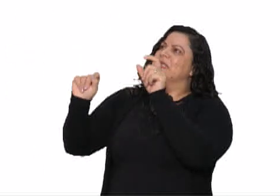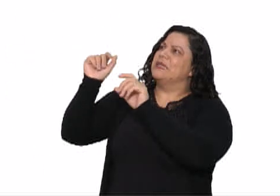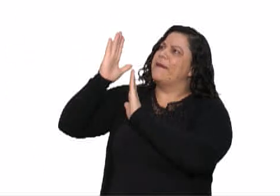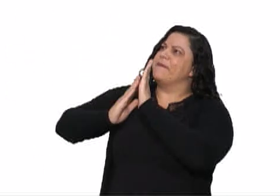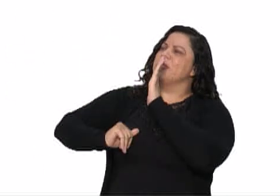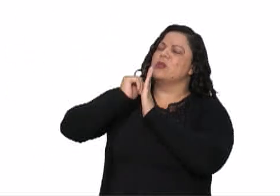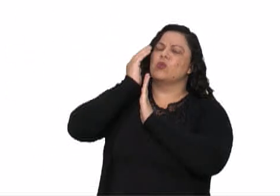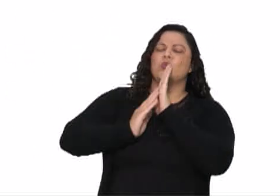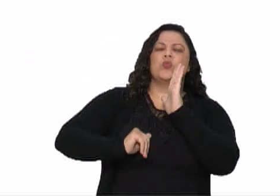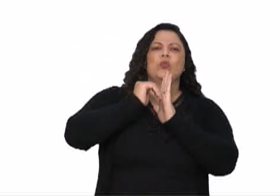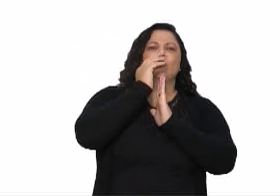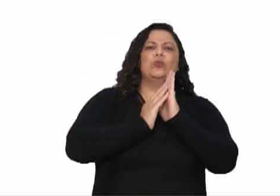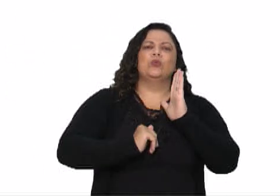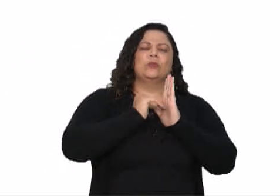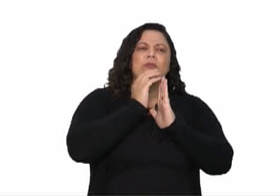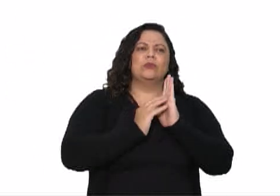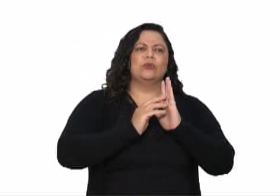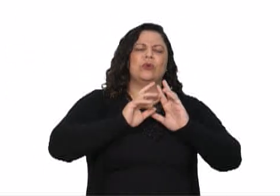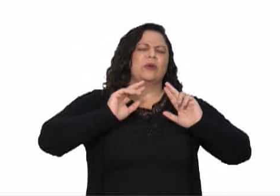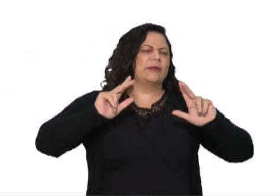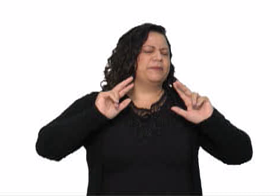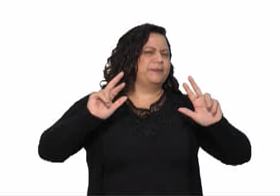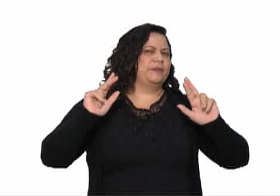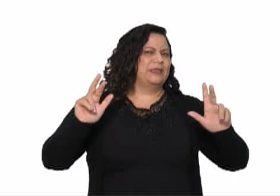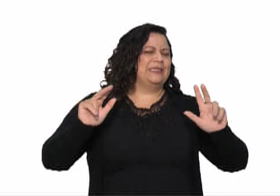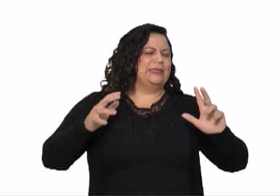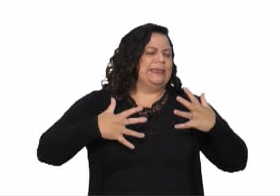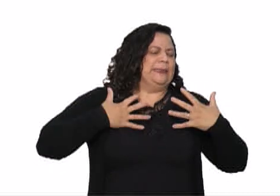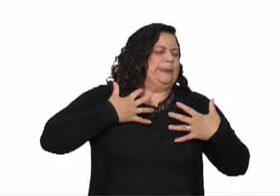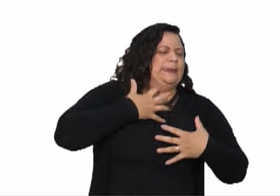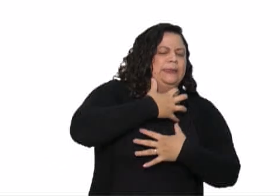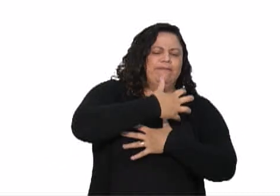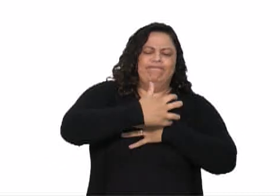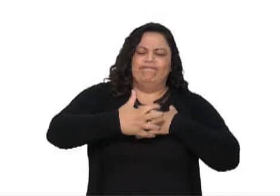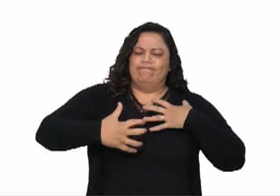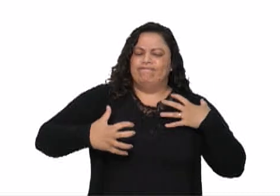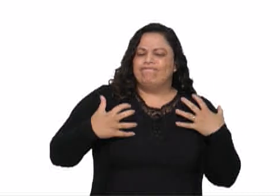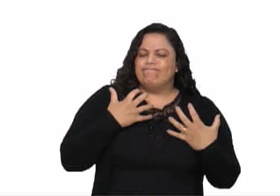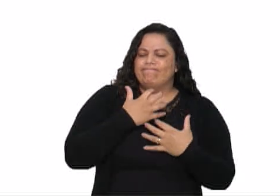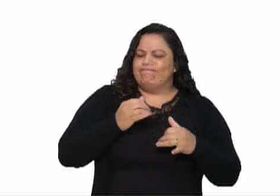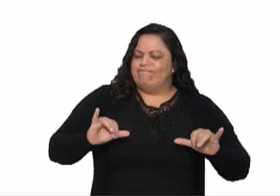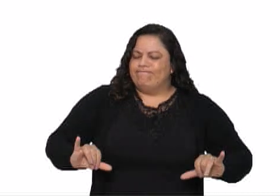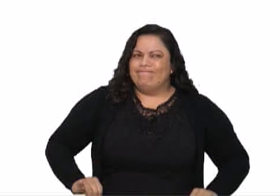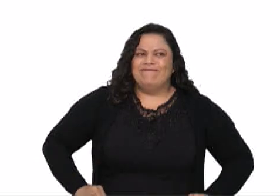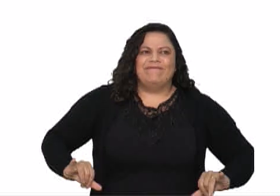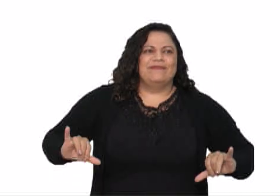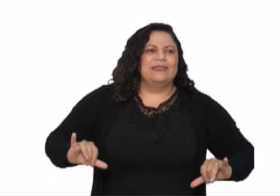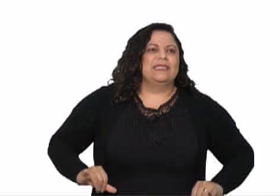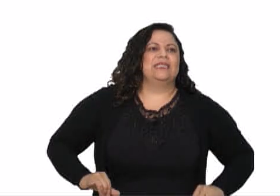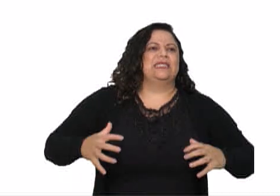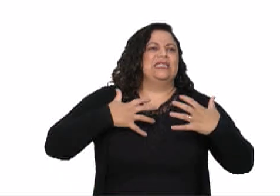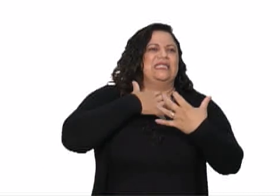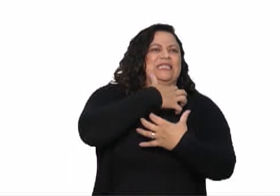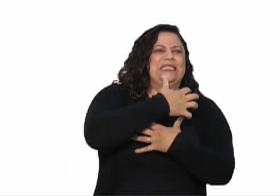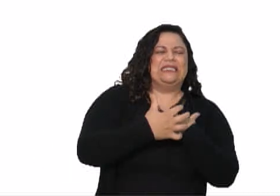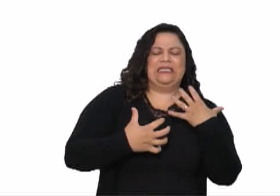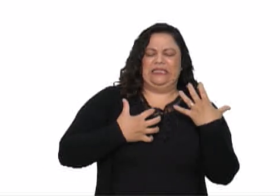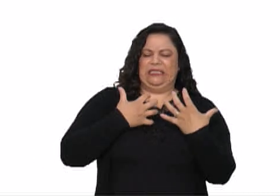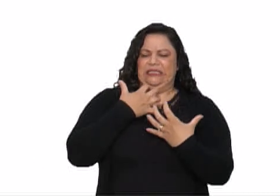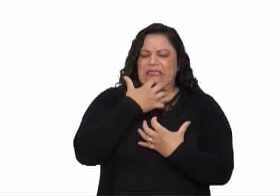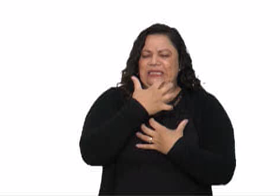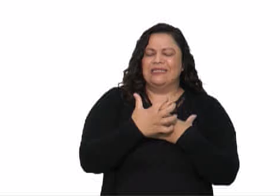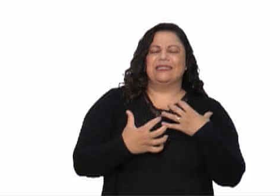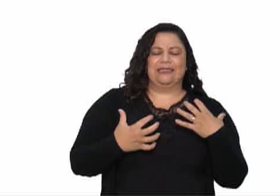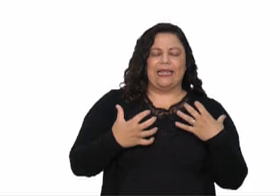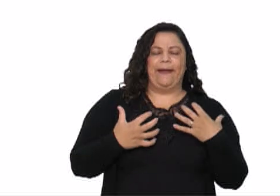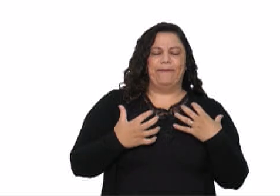os personagens que aparentam estar desesperados, trazendo o sofrimento dos cidadãos em relação